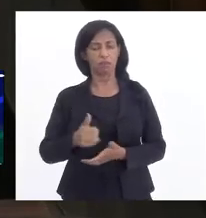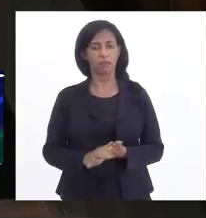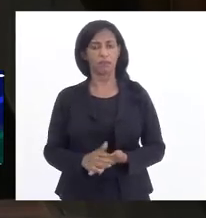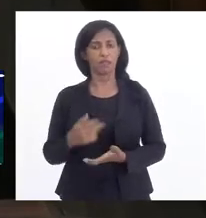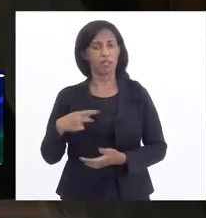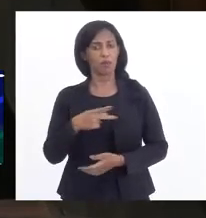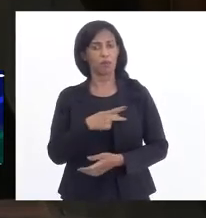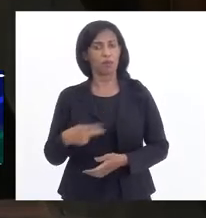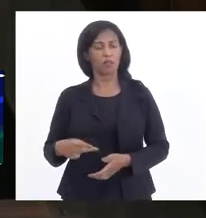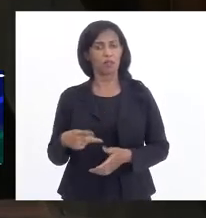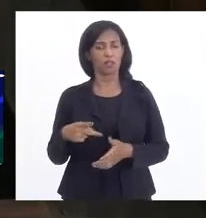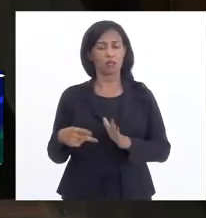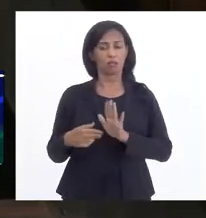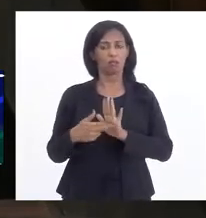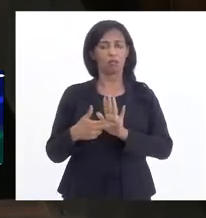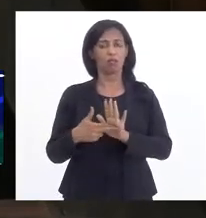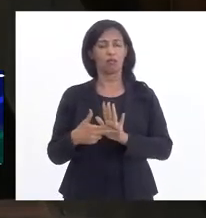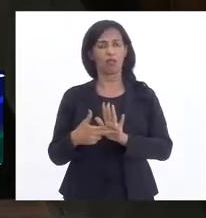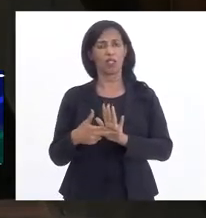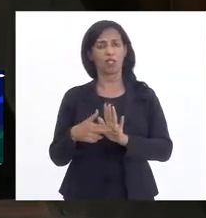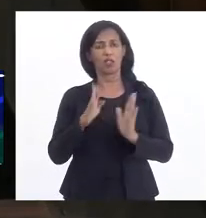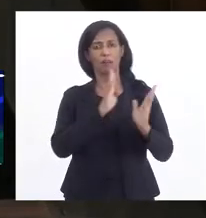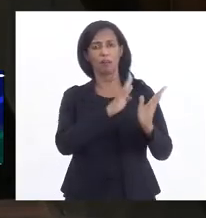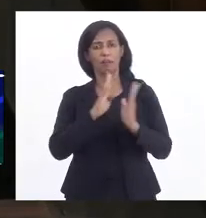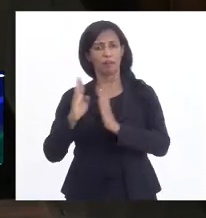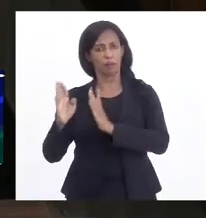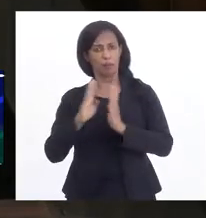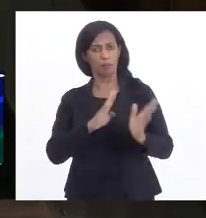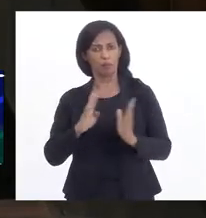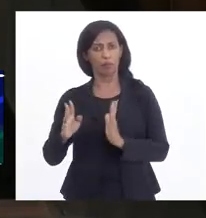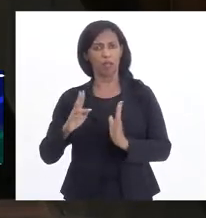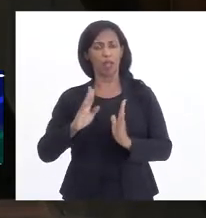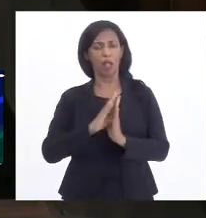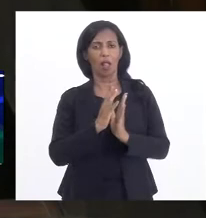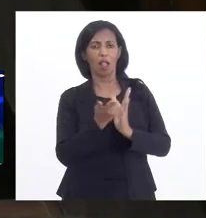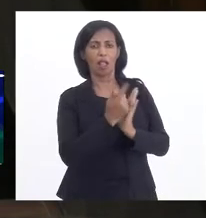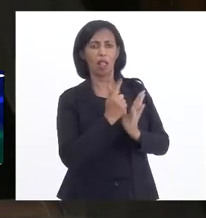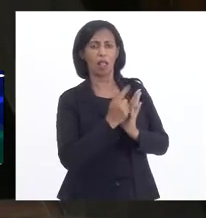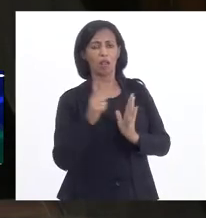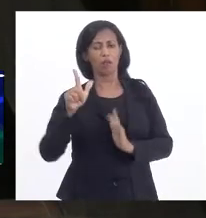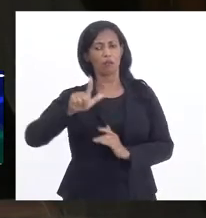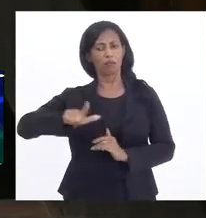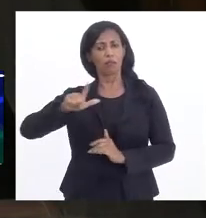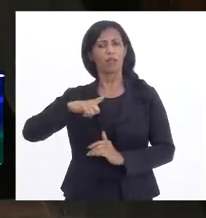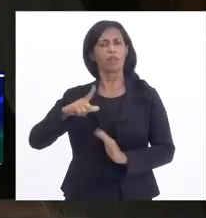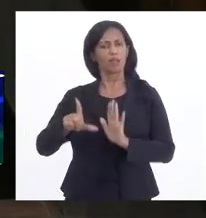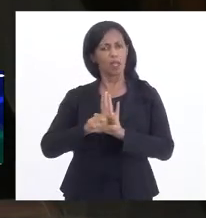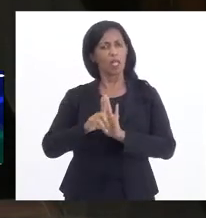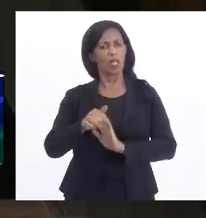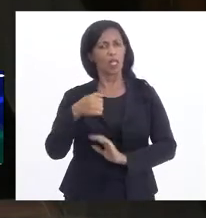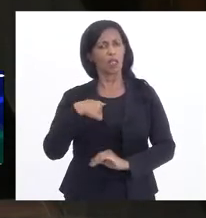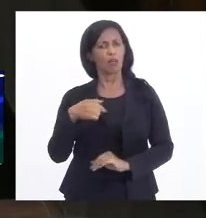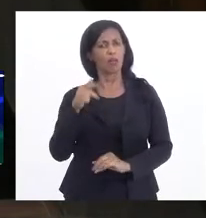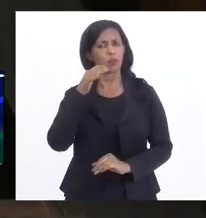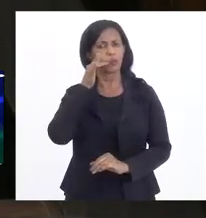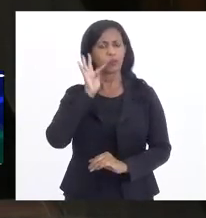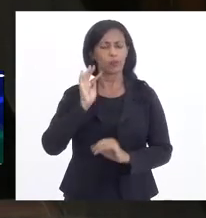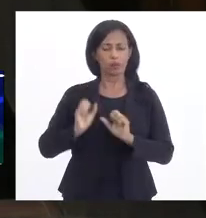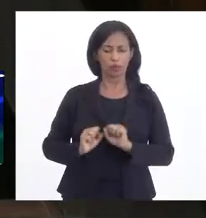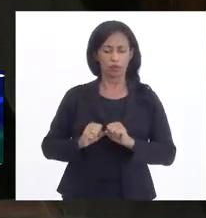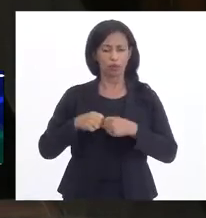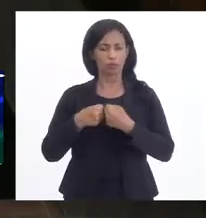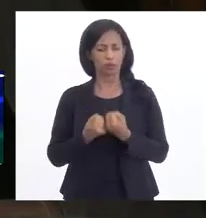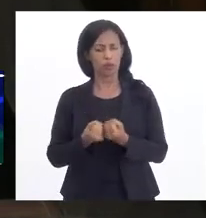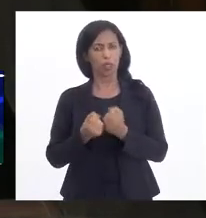presido a Frente Parlamentar em Defesa da Biblioteca do Livro e da Leitura. Aqui temos leis, eu e o deputado Flávio Serafini, sobre o fortalecimento